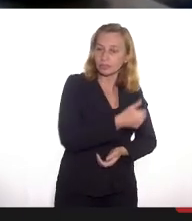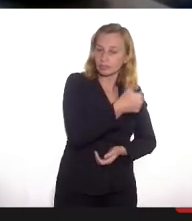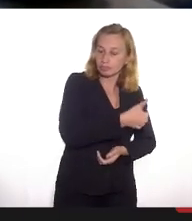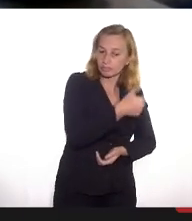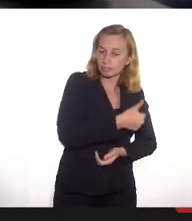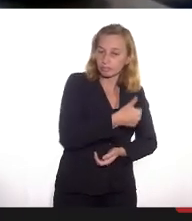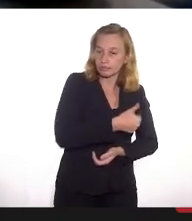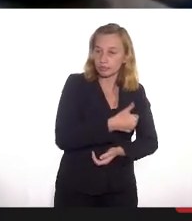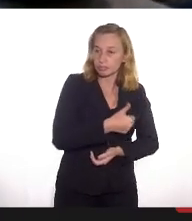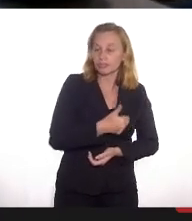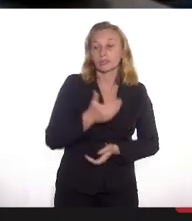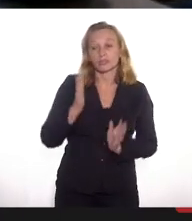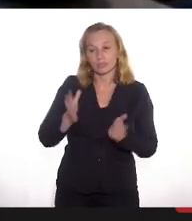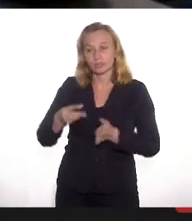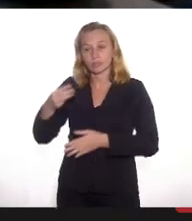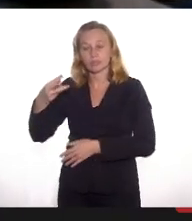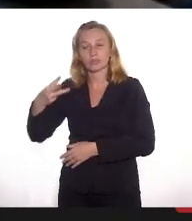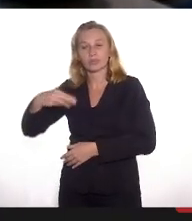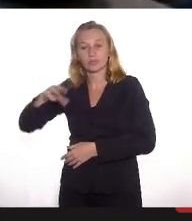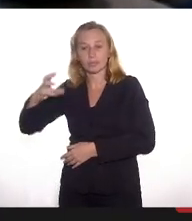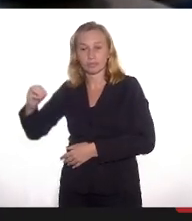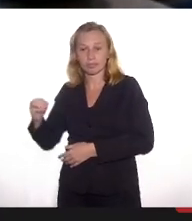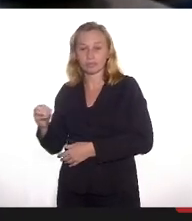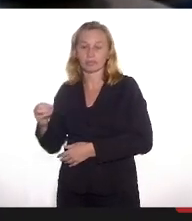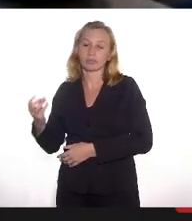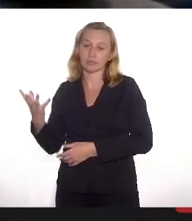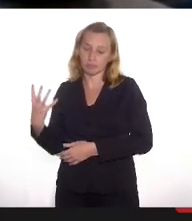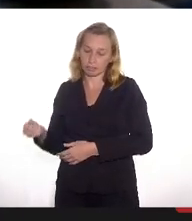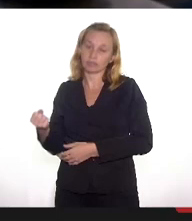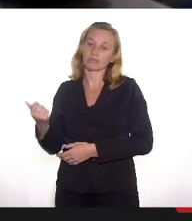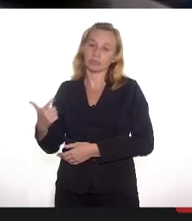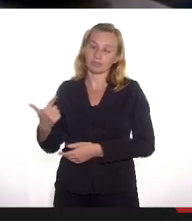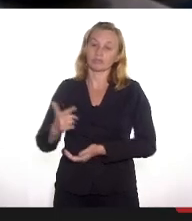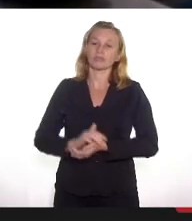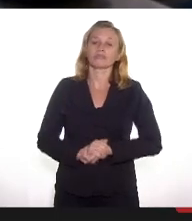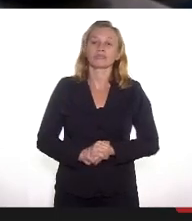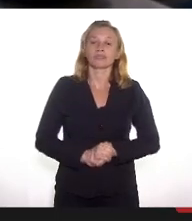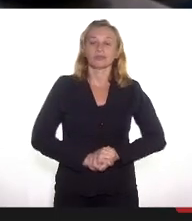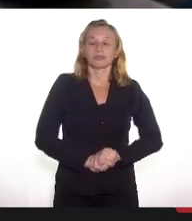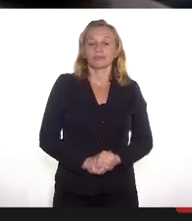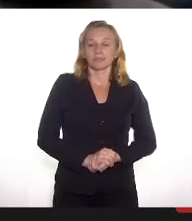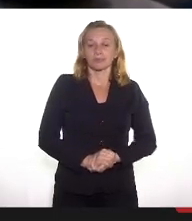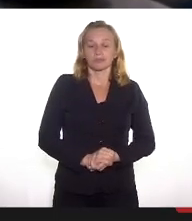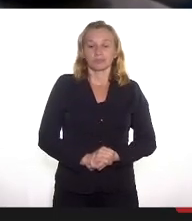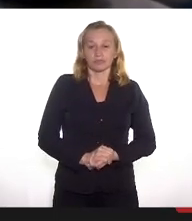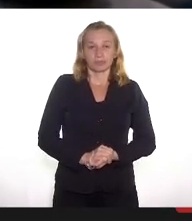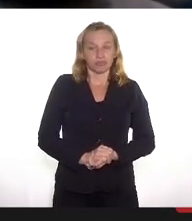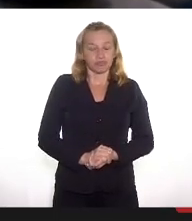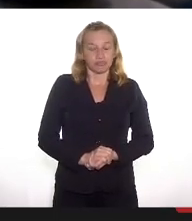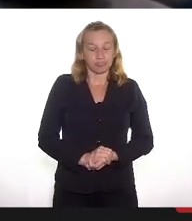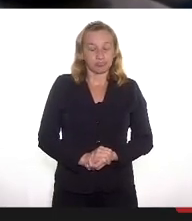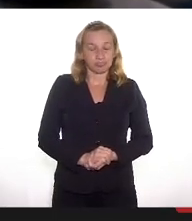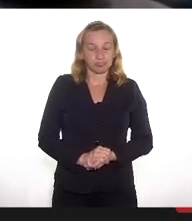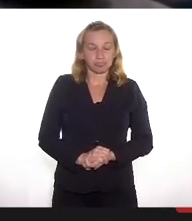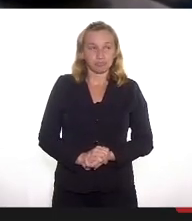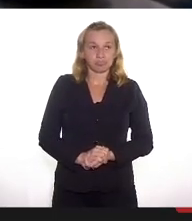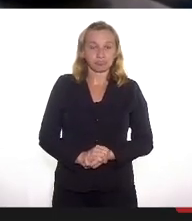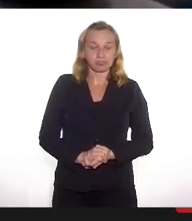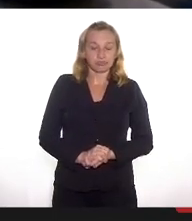agência para garantir a de dois nessa etapa é outra pergunta que foi colocado aqui é